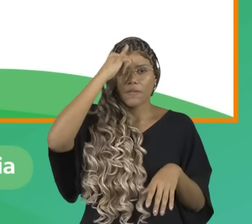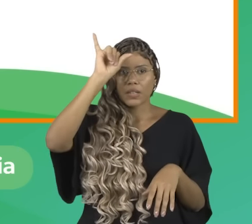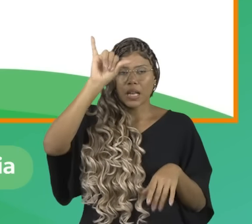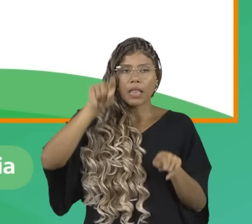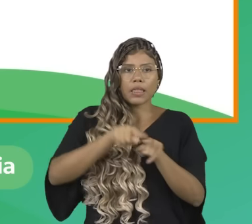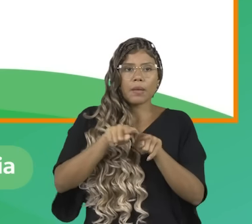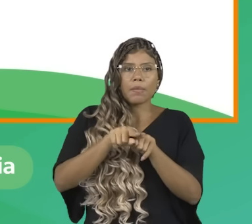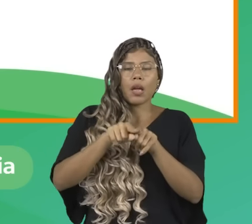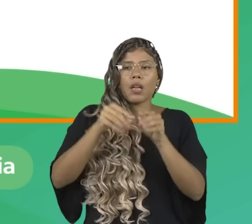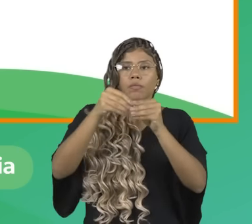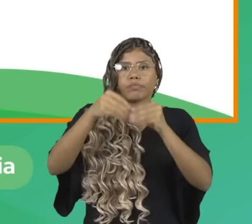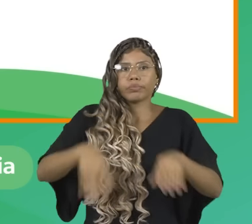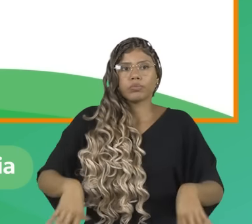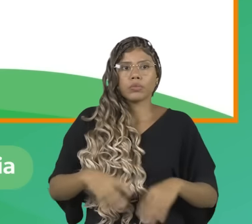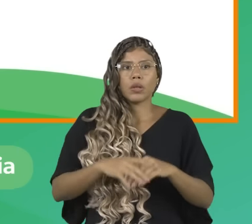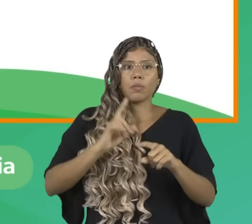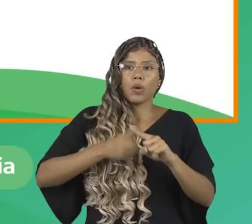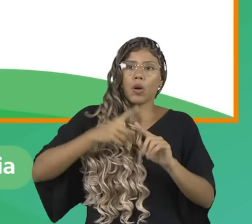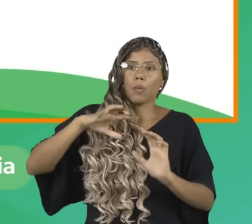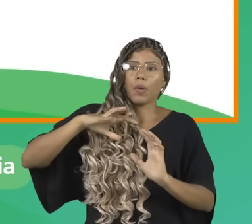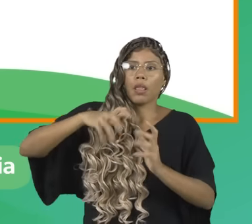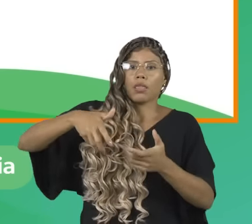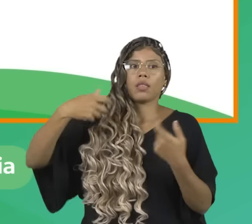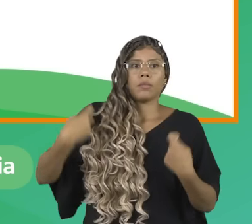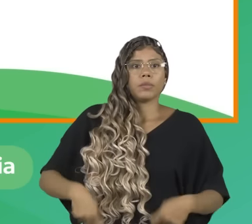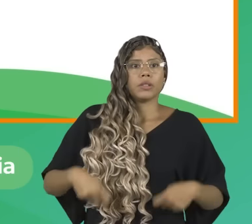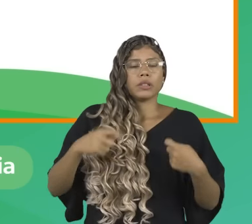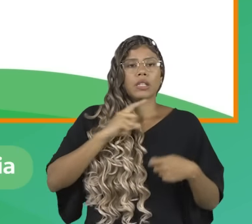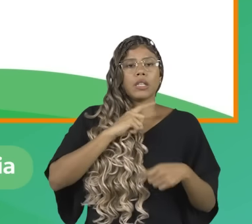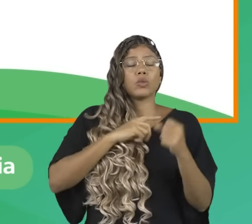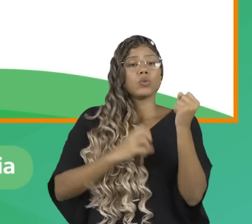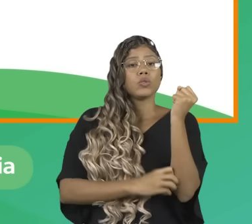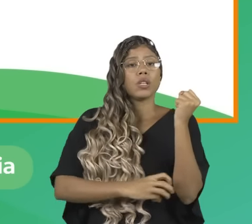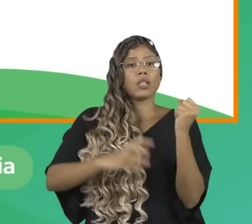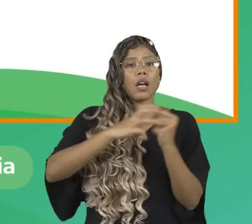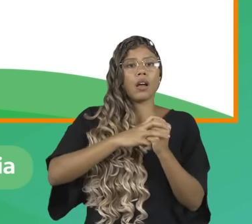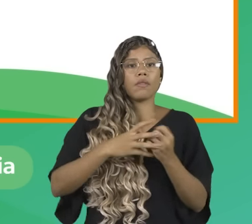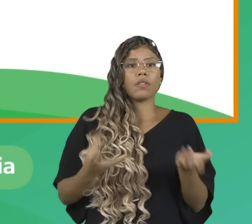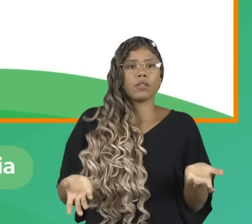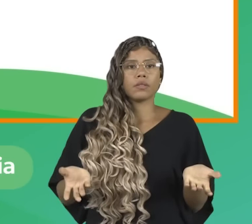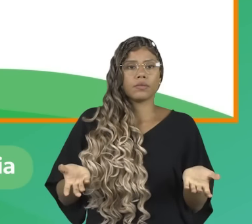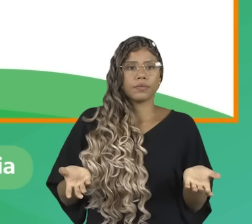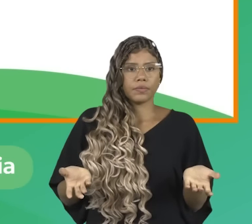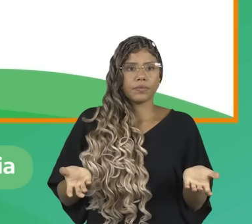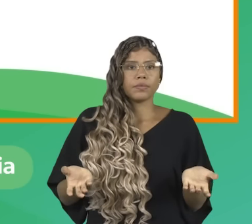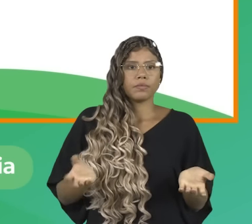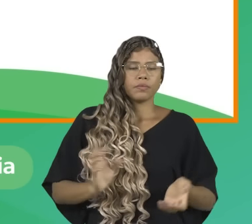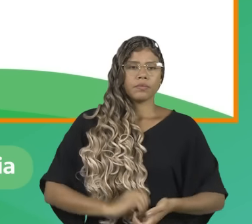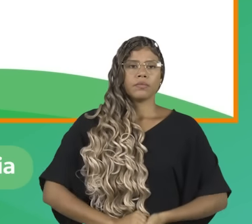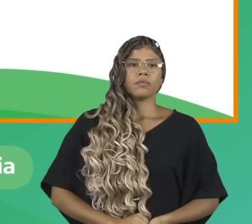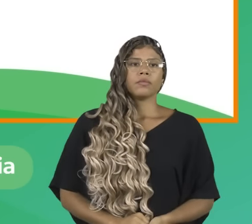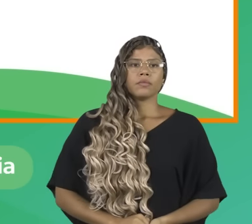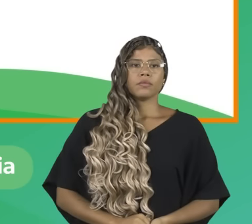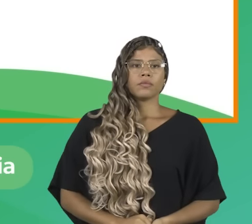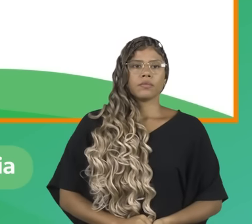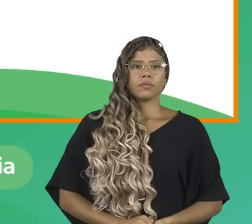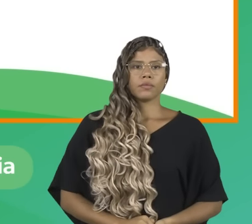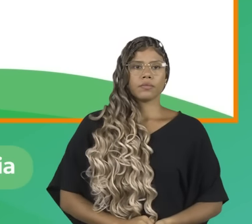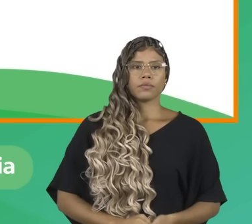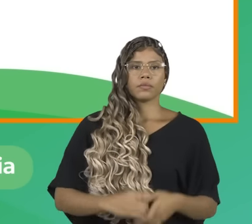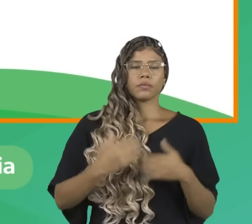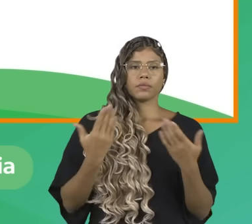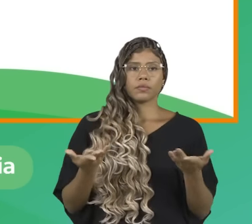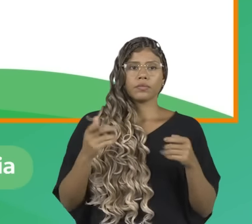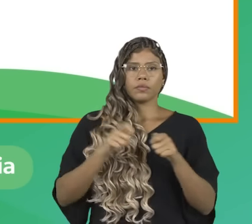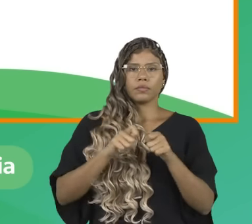sustentável. Então, não adianta pensar no fruto sem pensar na raiz daquela árvore que você plantou. Então, fazendo essa analogia da árvore, não